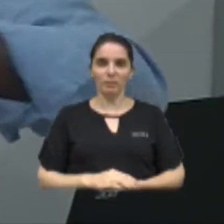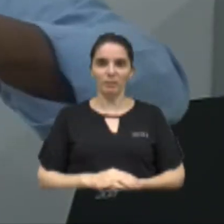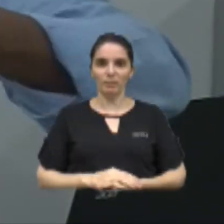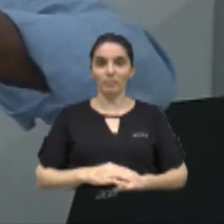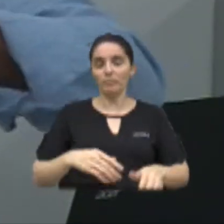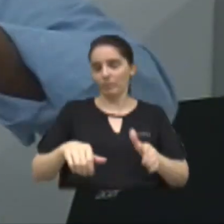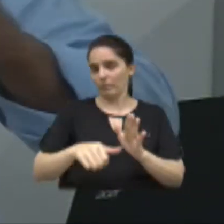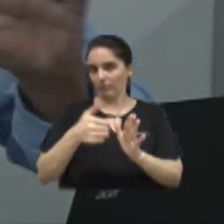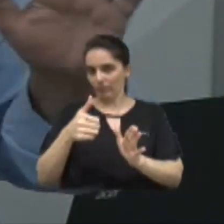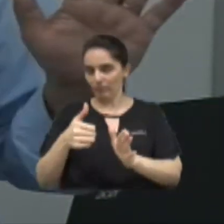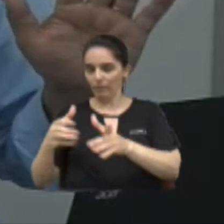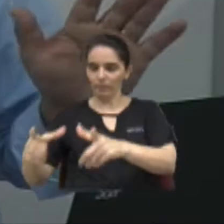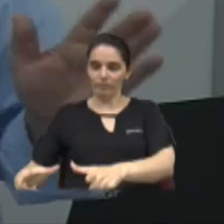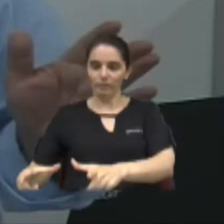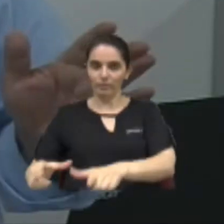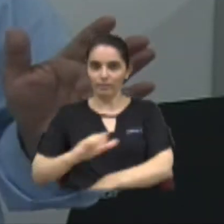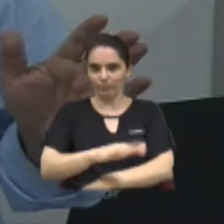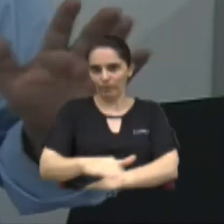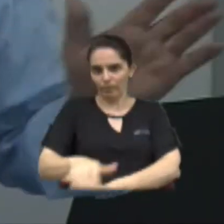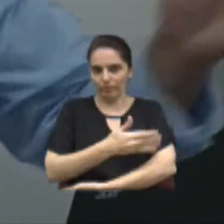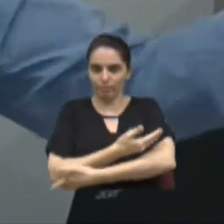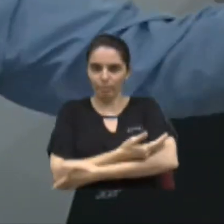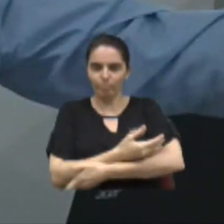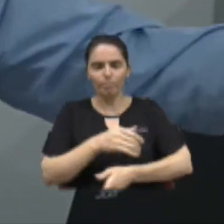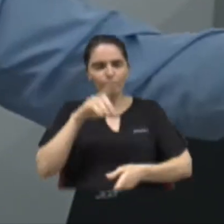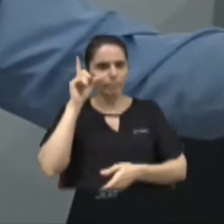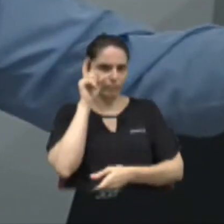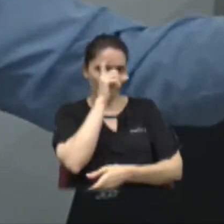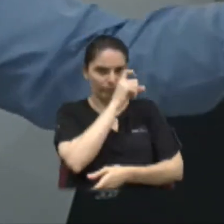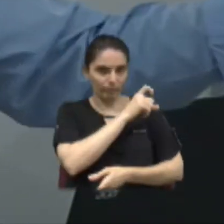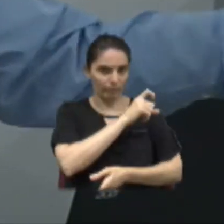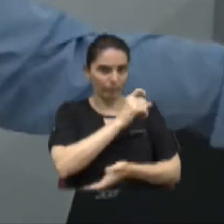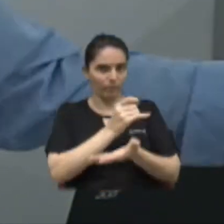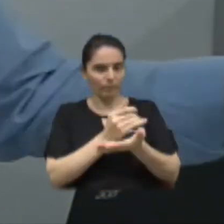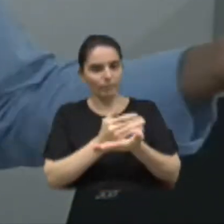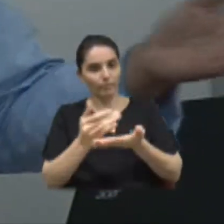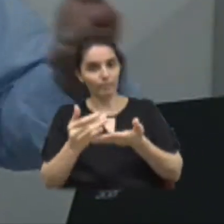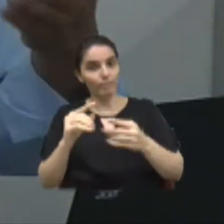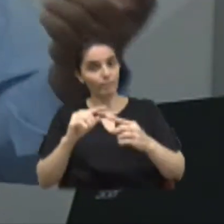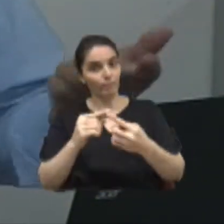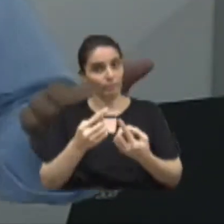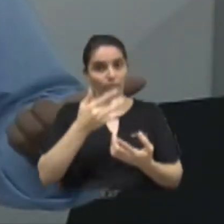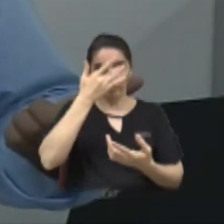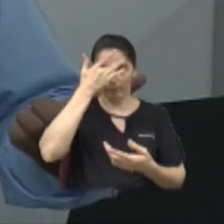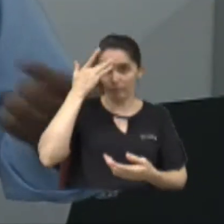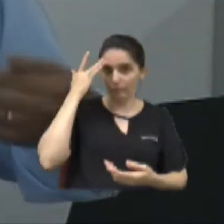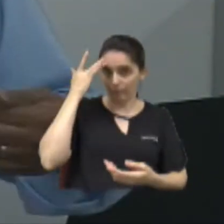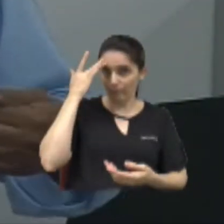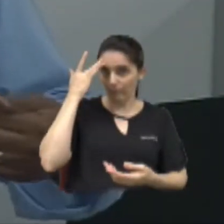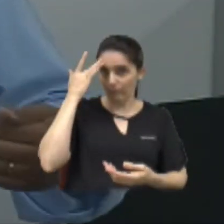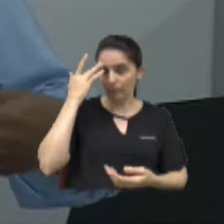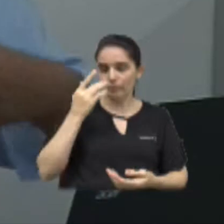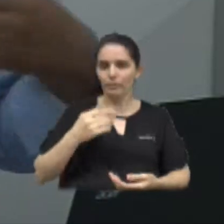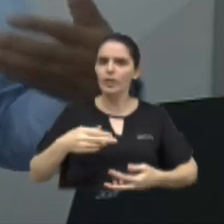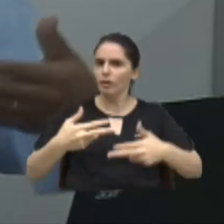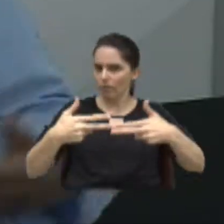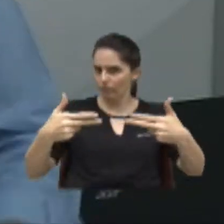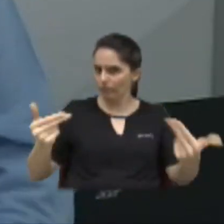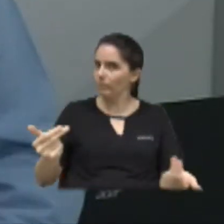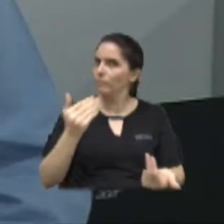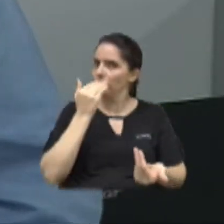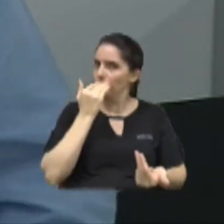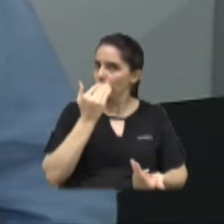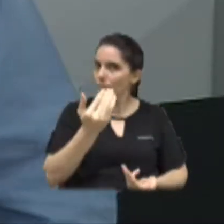outras é difícil abrir vagas. Quanto a isso eu entendo. Mas também não posso tirar a razão do munícipe, não foi que veio ao meu gabinete pedir